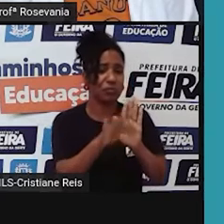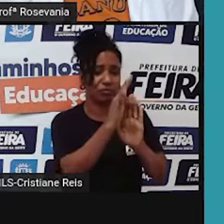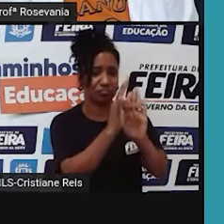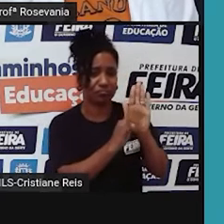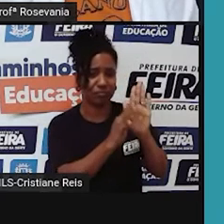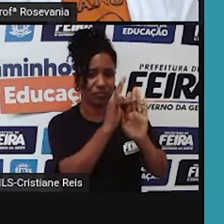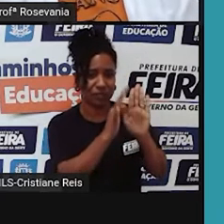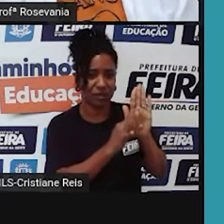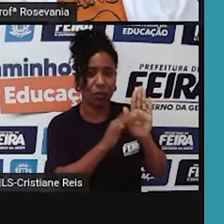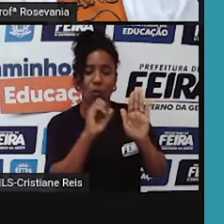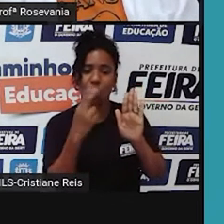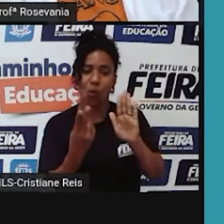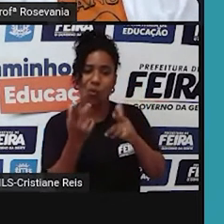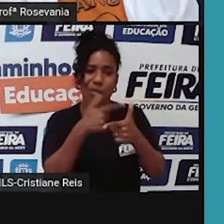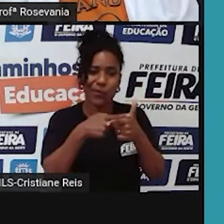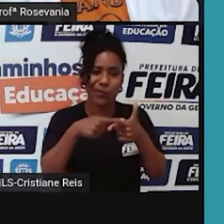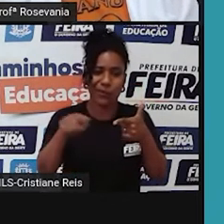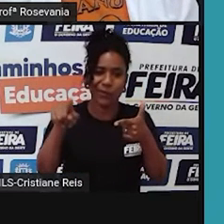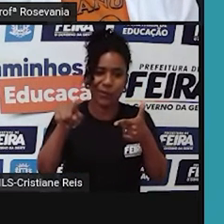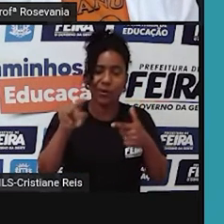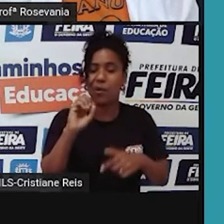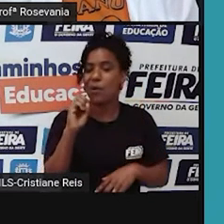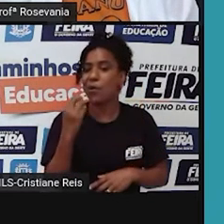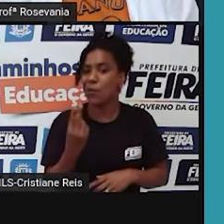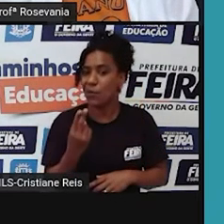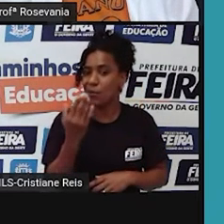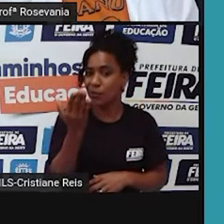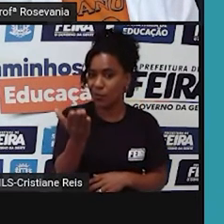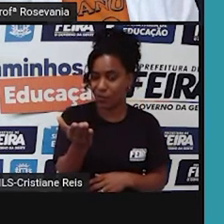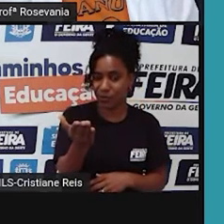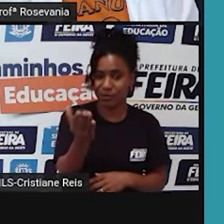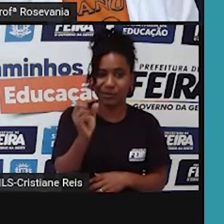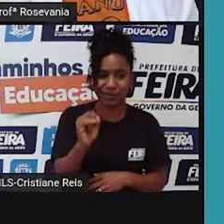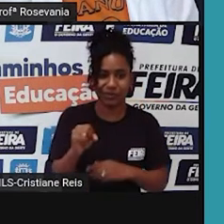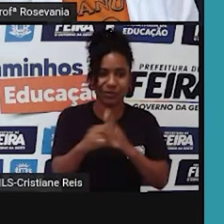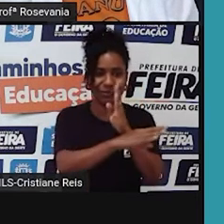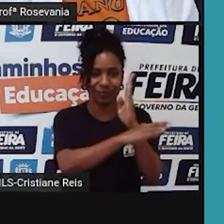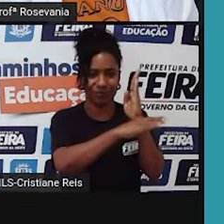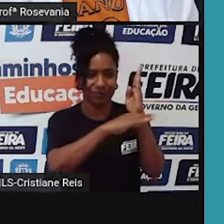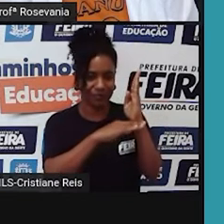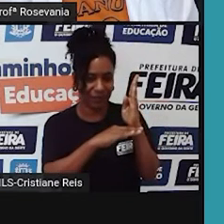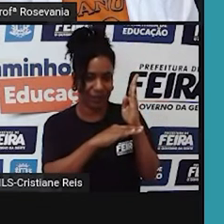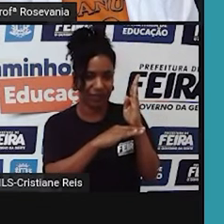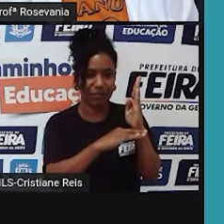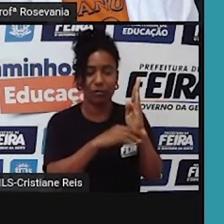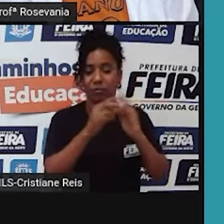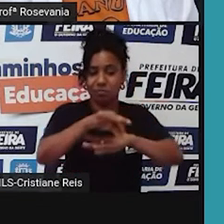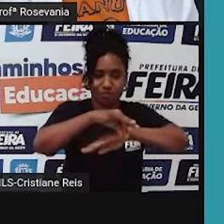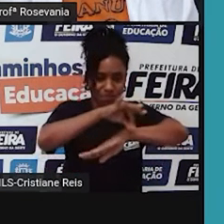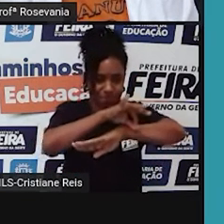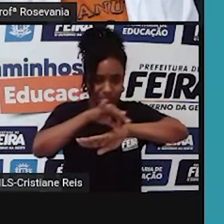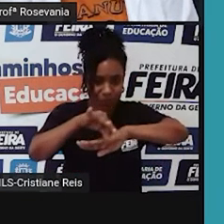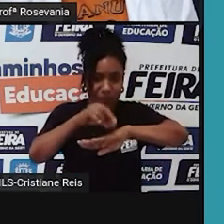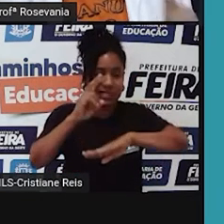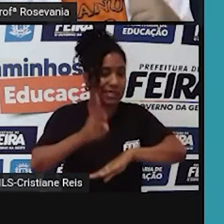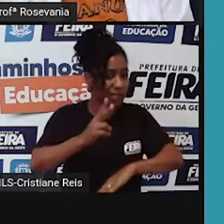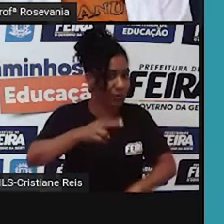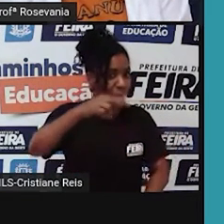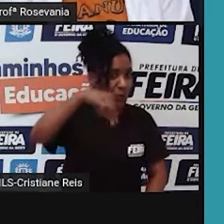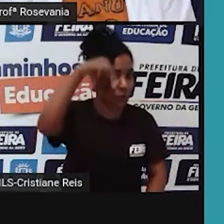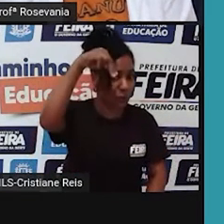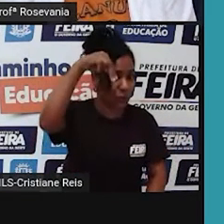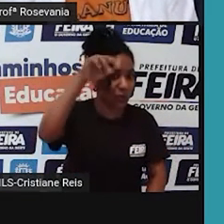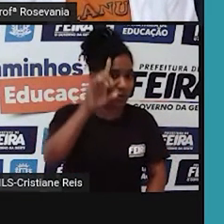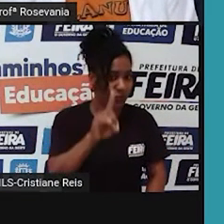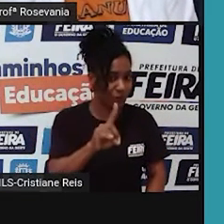ou divisão, ou se ele está assim, em forma de gráfico. Sempre eu botei o numerador e o denominador. Entendido